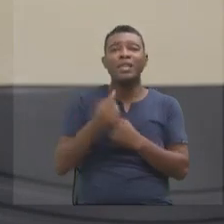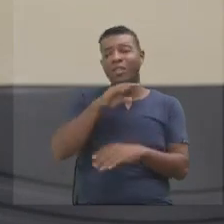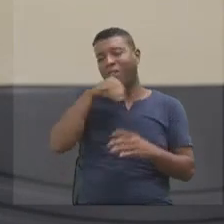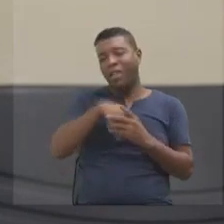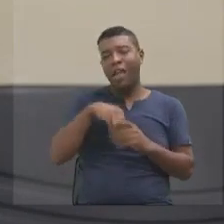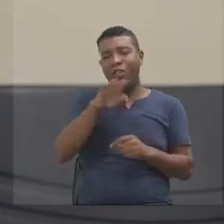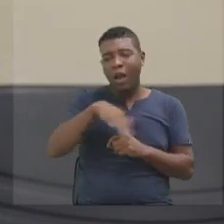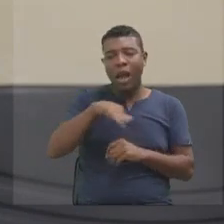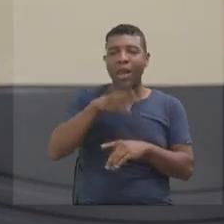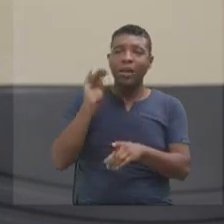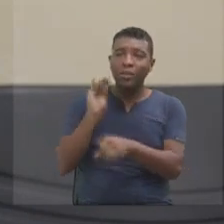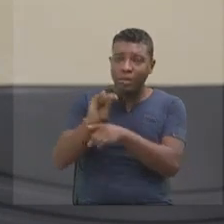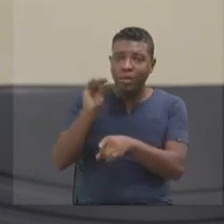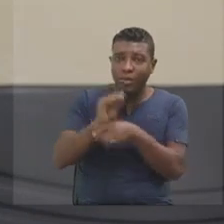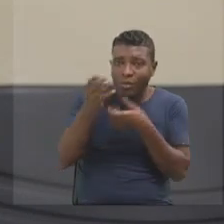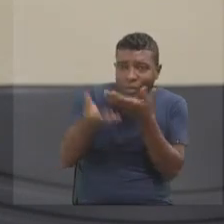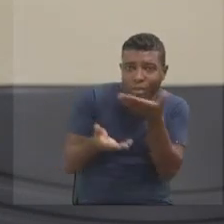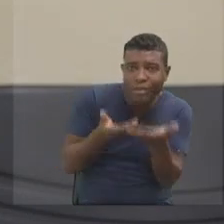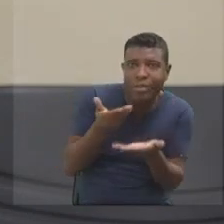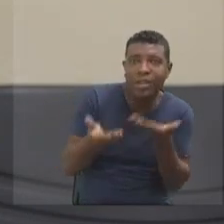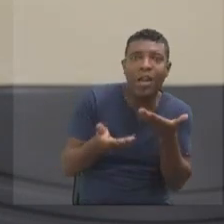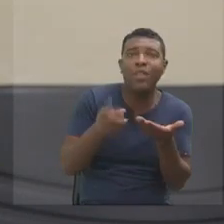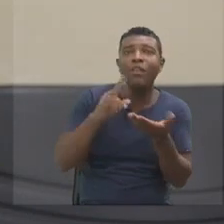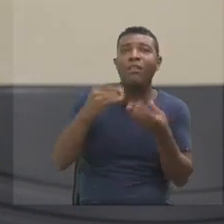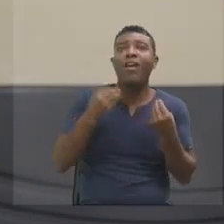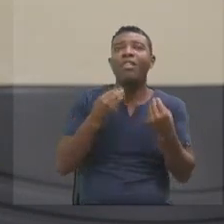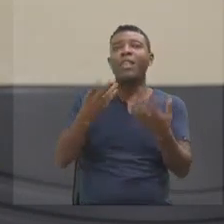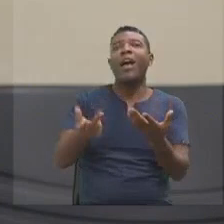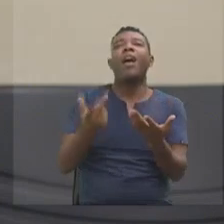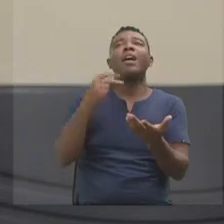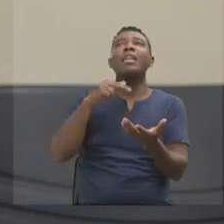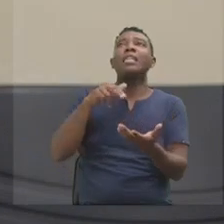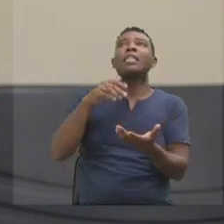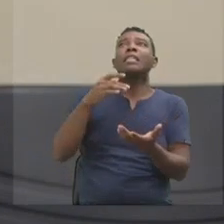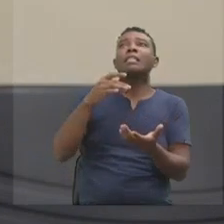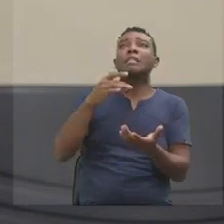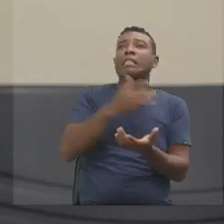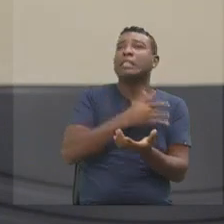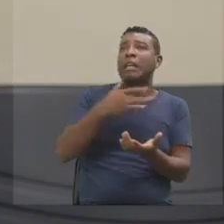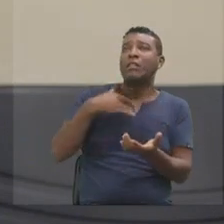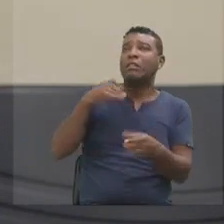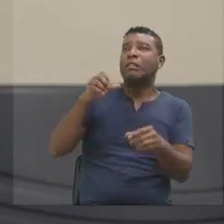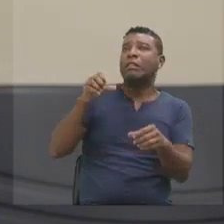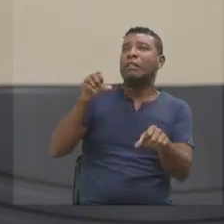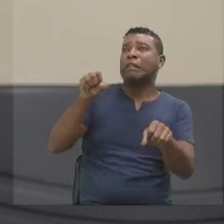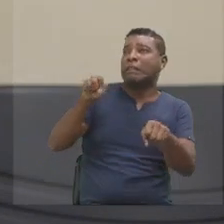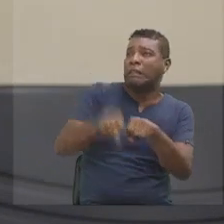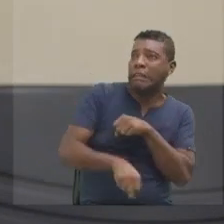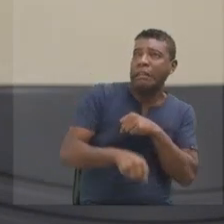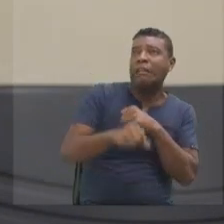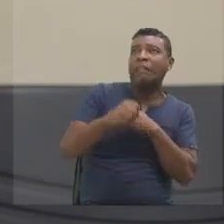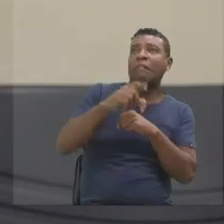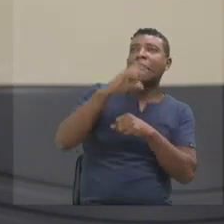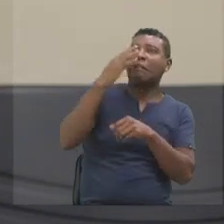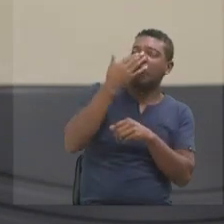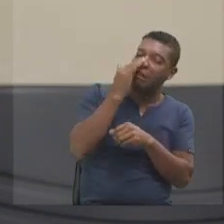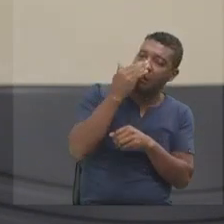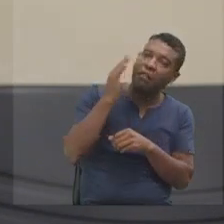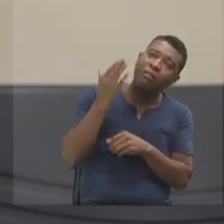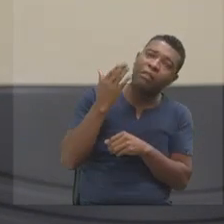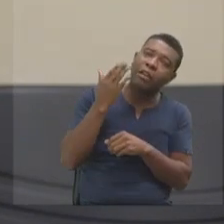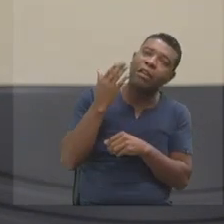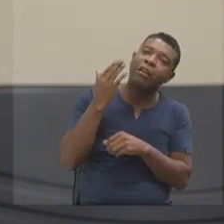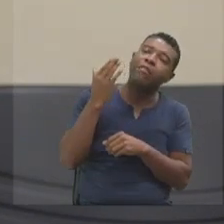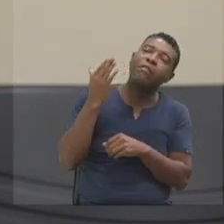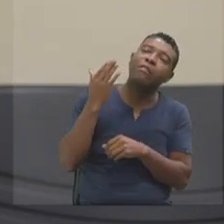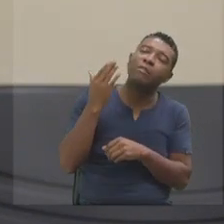a gente vai entregar uma saúde manca falha e cara então é preciso a gente estabelecer